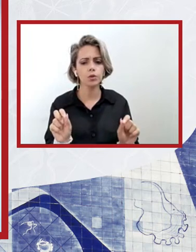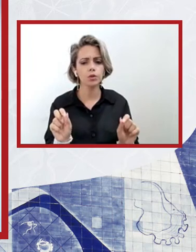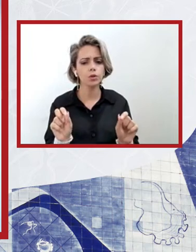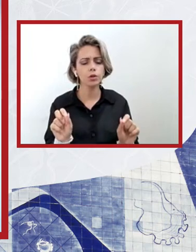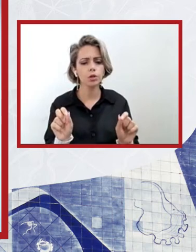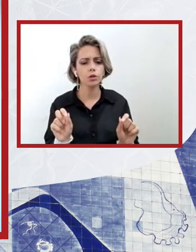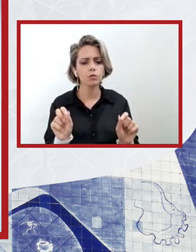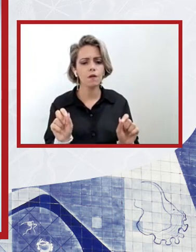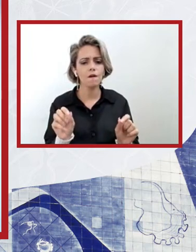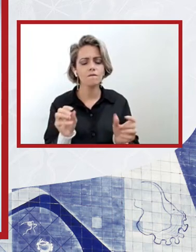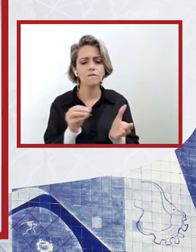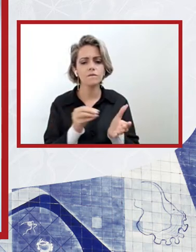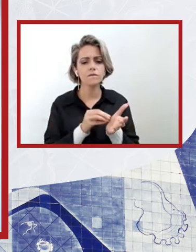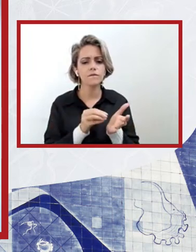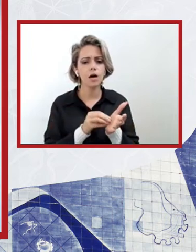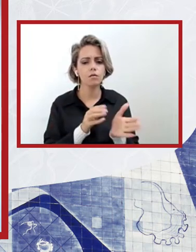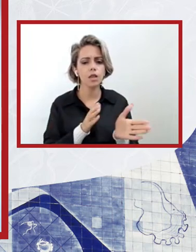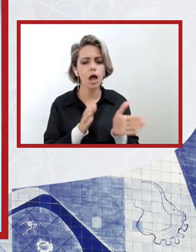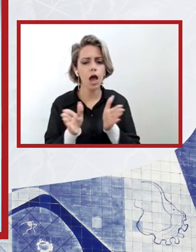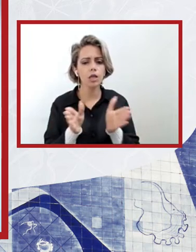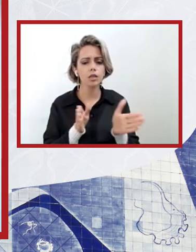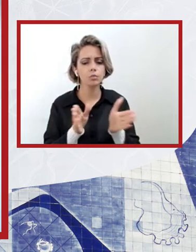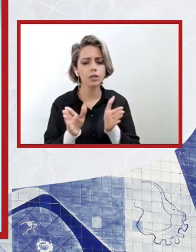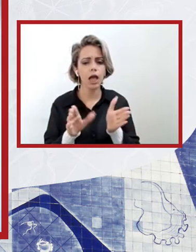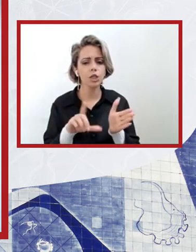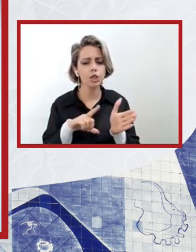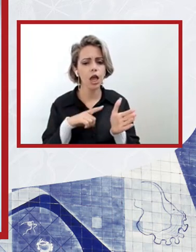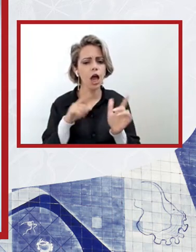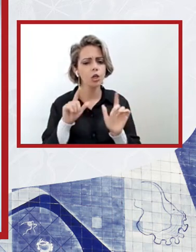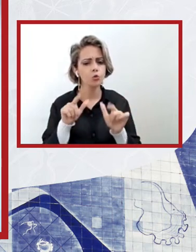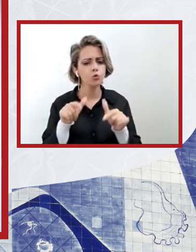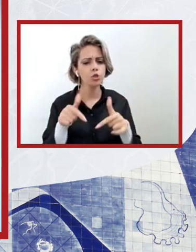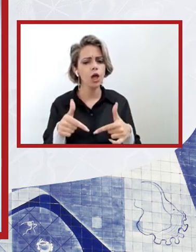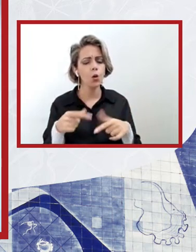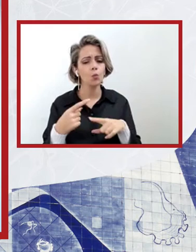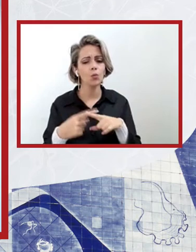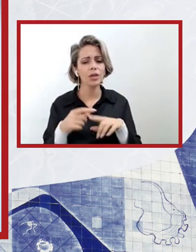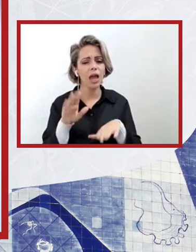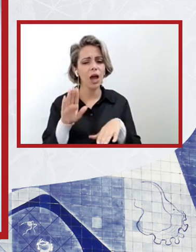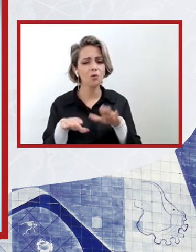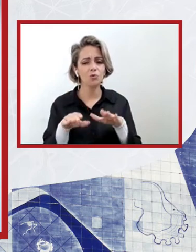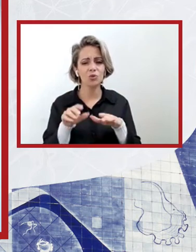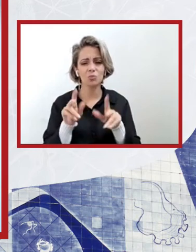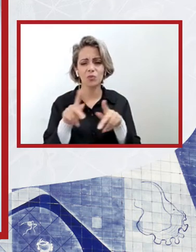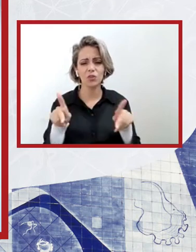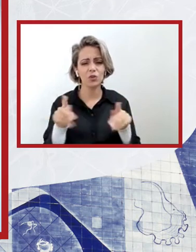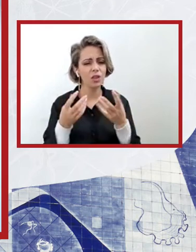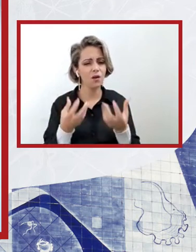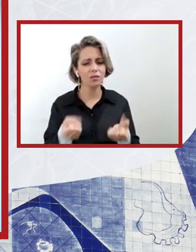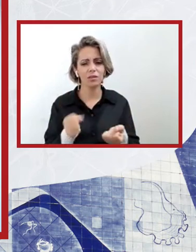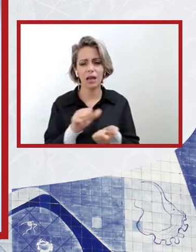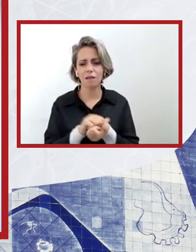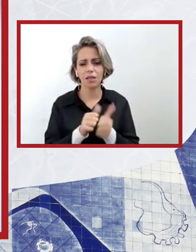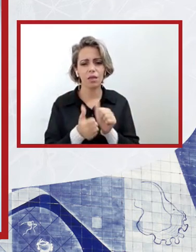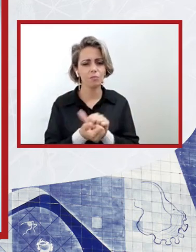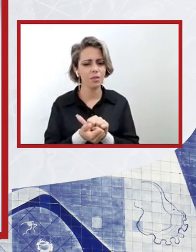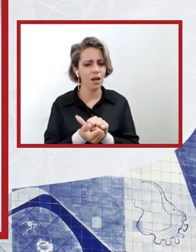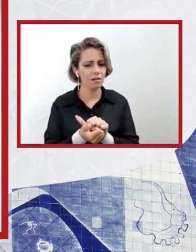falta de acessibilidade atitudinal, porque alguns professores não aceitavam adaptar, né,